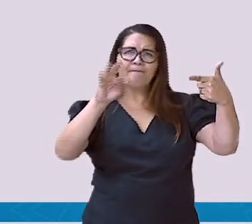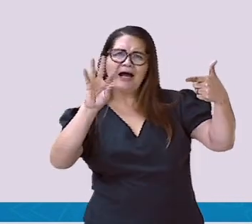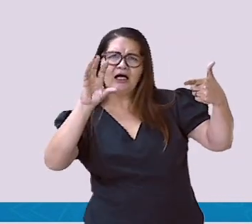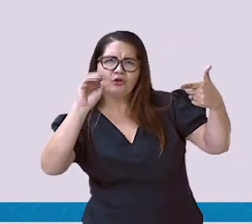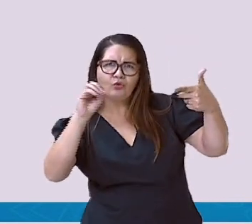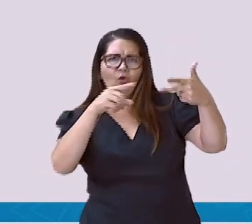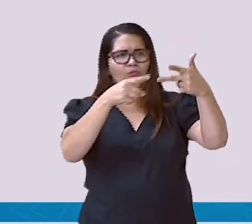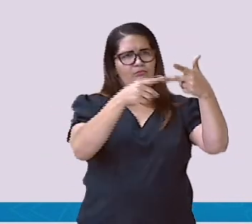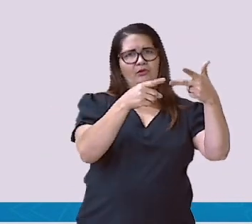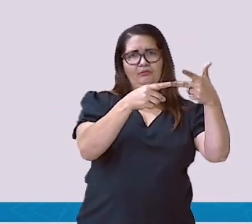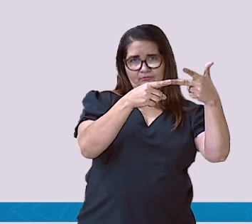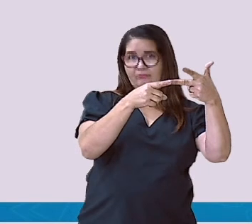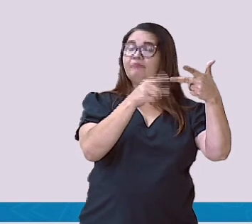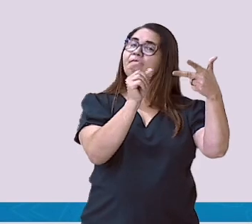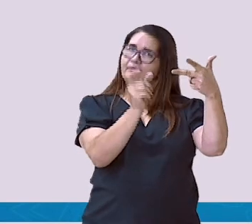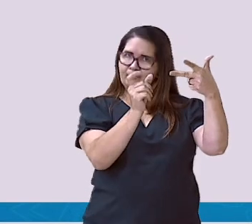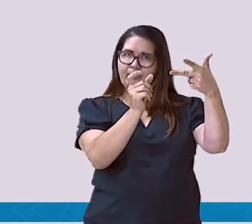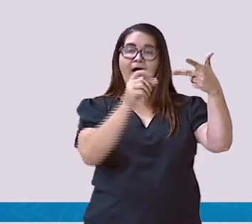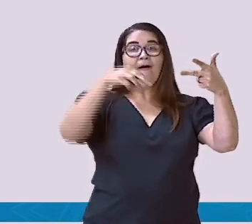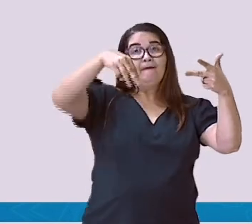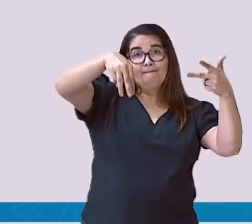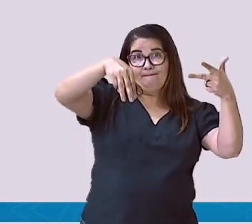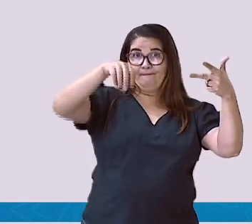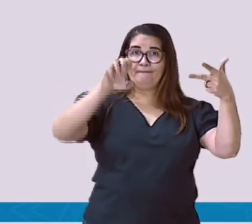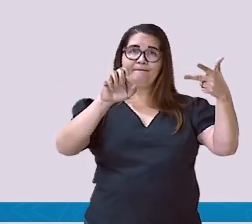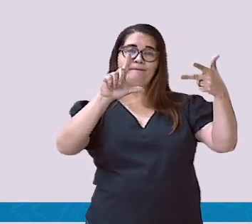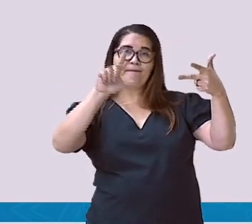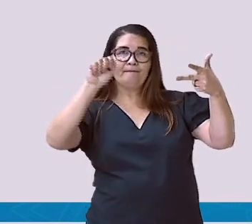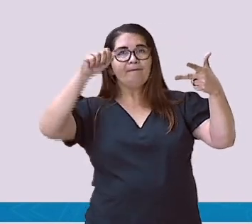mato. Nós temos a palavra melancia,